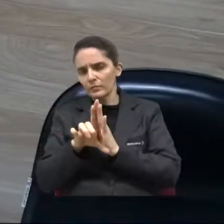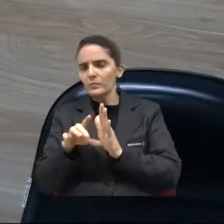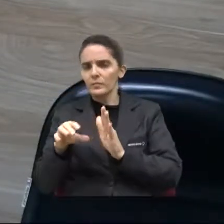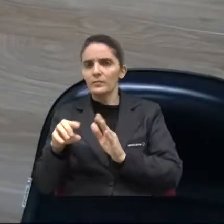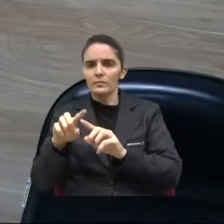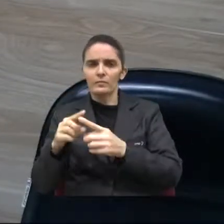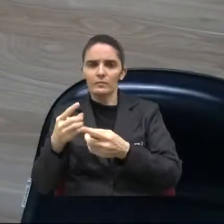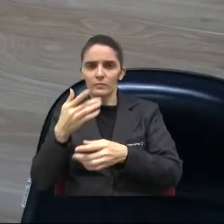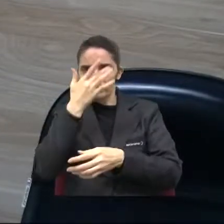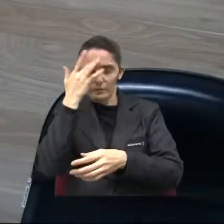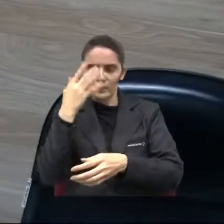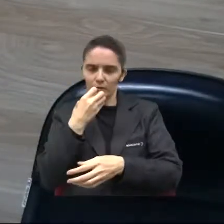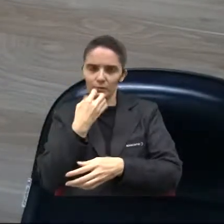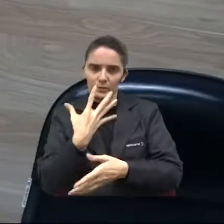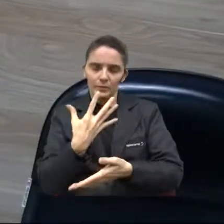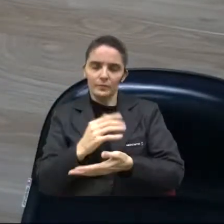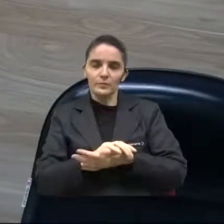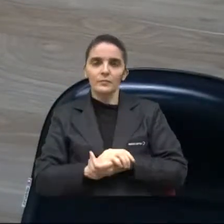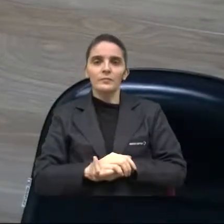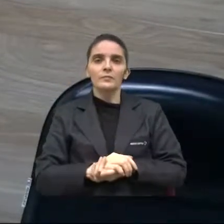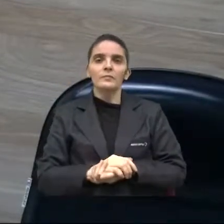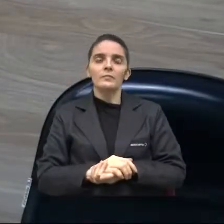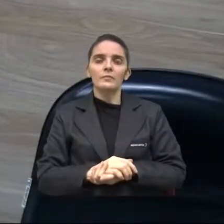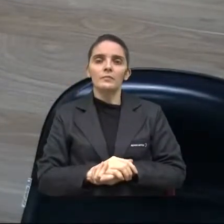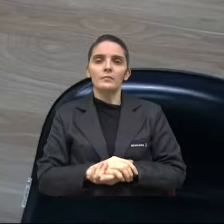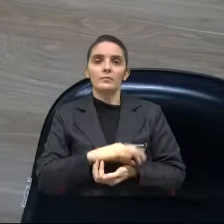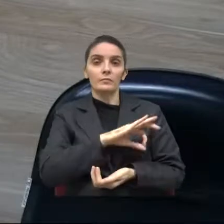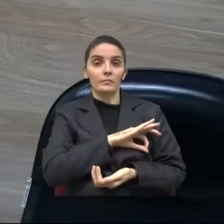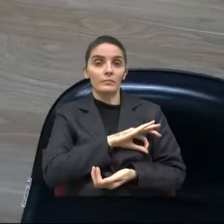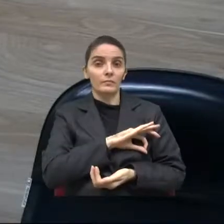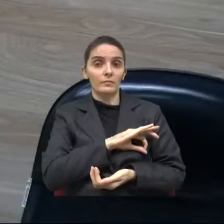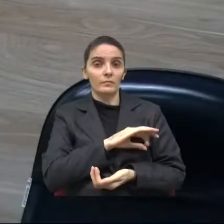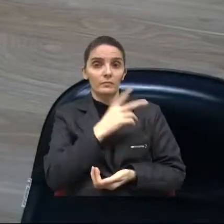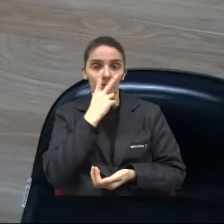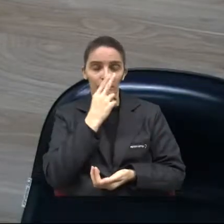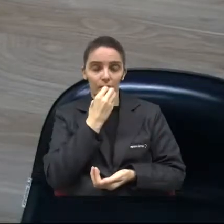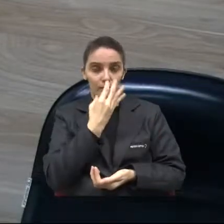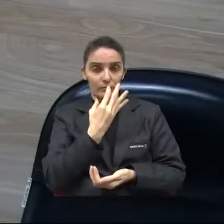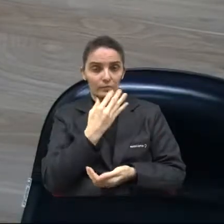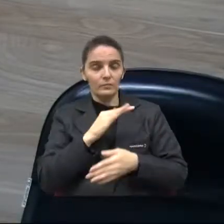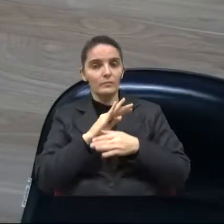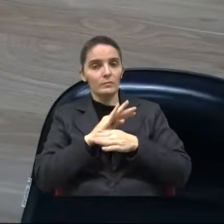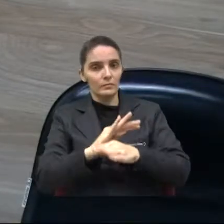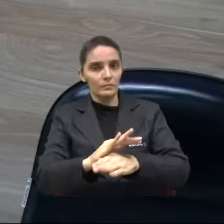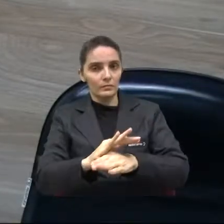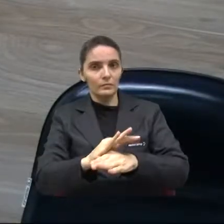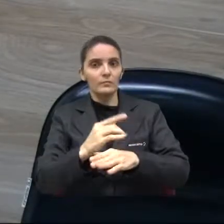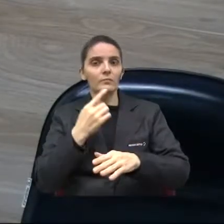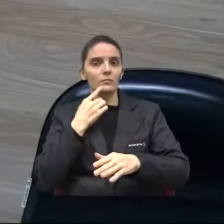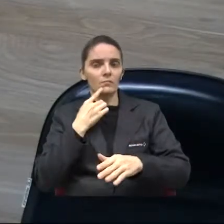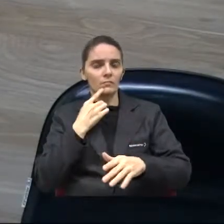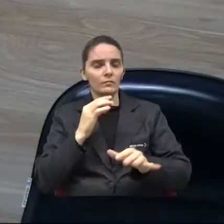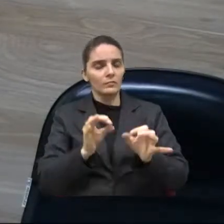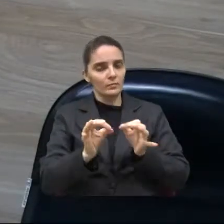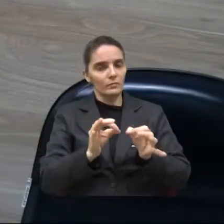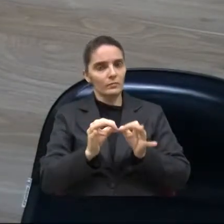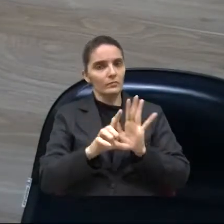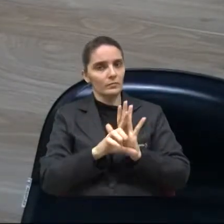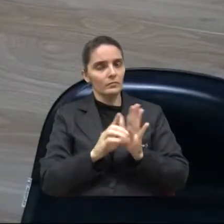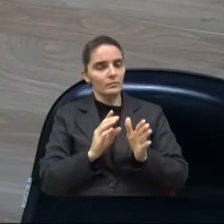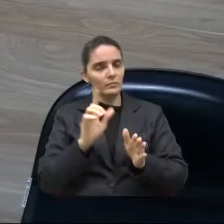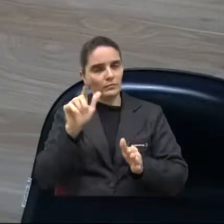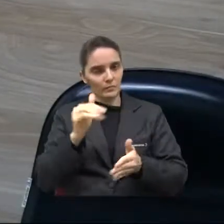tiver alguma mudança que a Polícia Militar ache por bem fazer, tenho certeza que o vereador fará após a